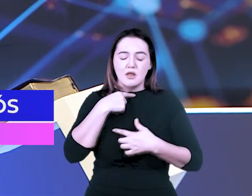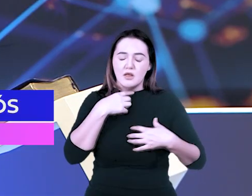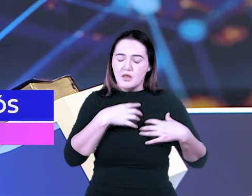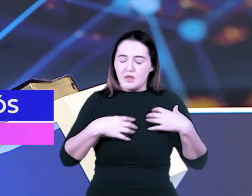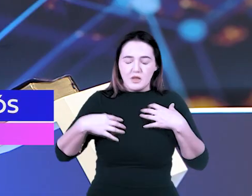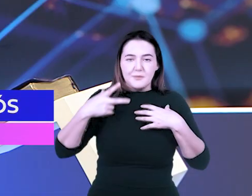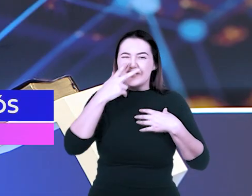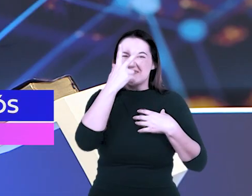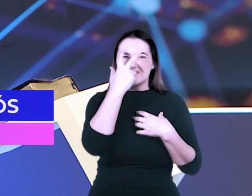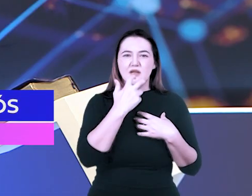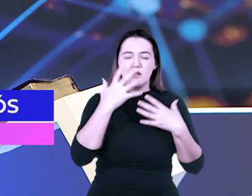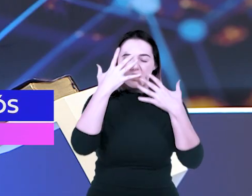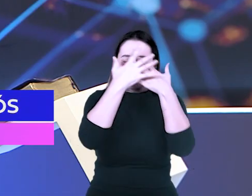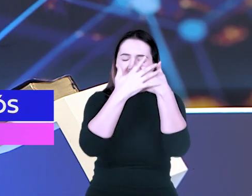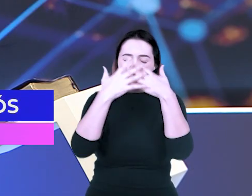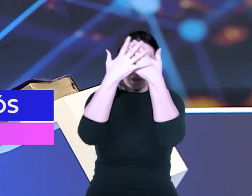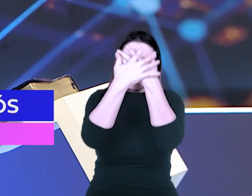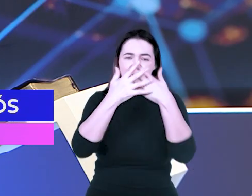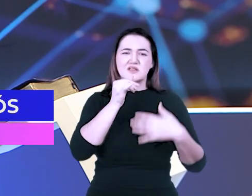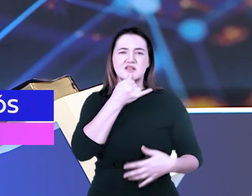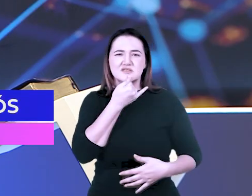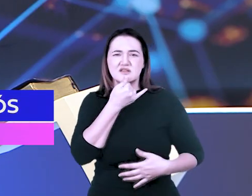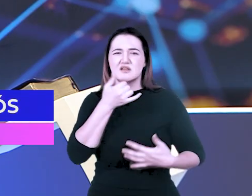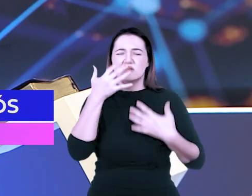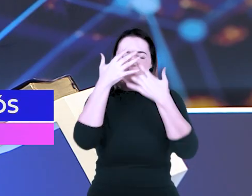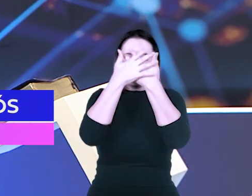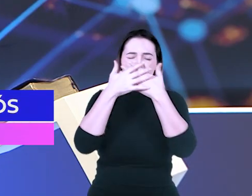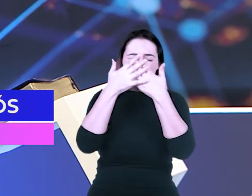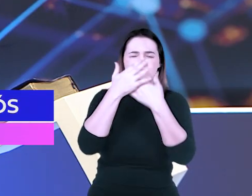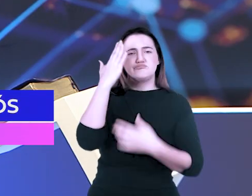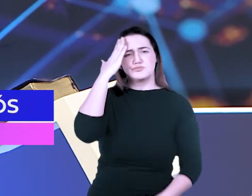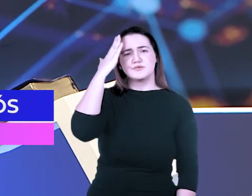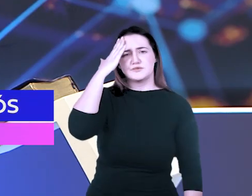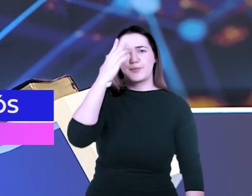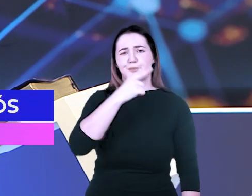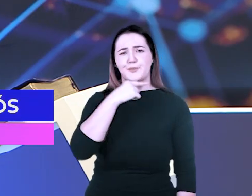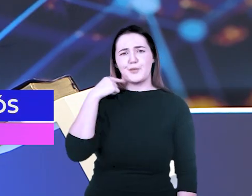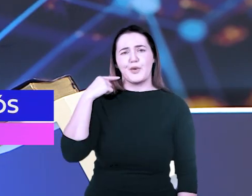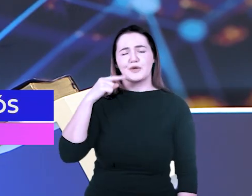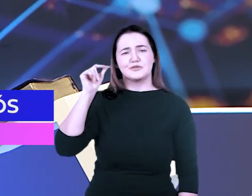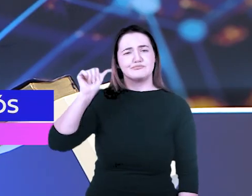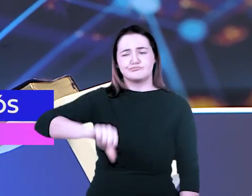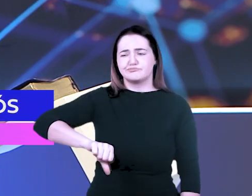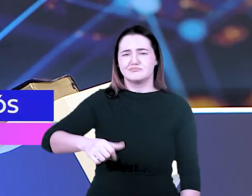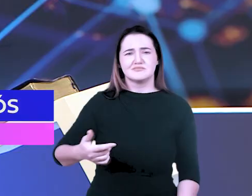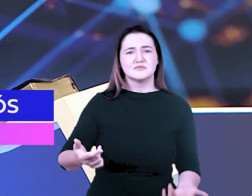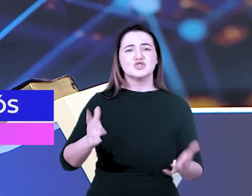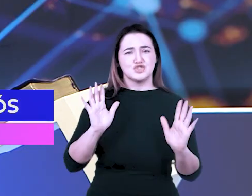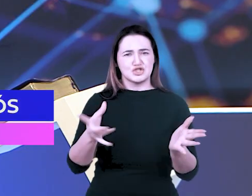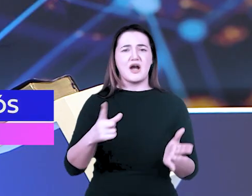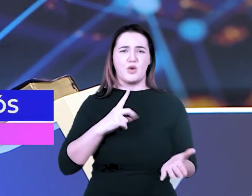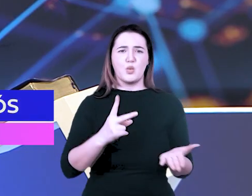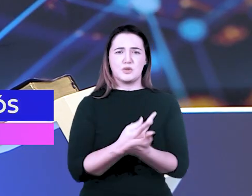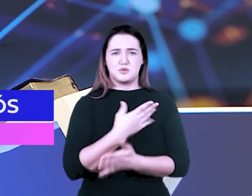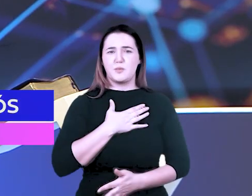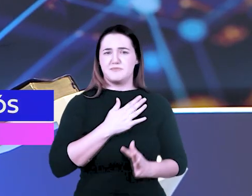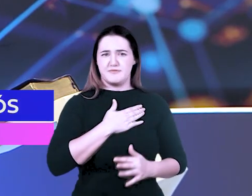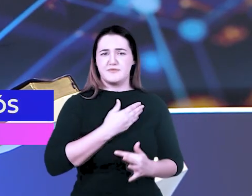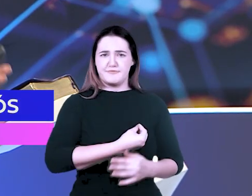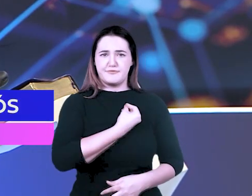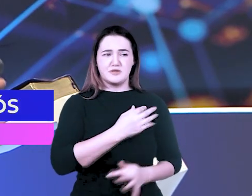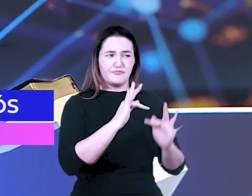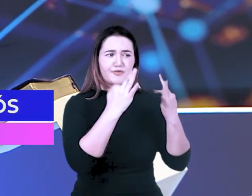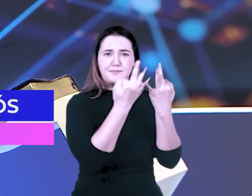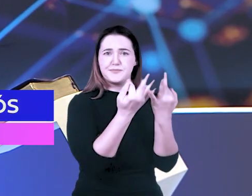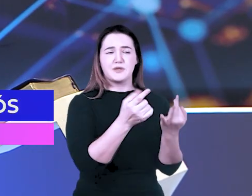morte é muito terrível, eu sei que a morte é cruel, eu já perdi pessoas queridas na minha vida, pessoas que